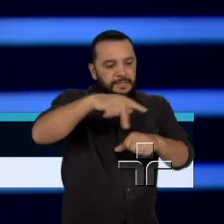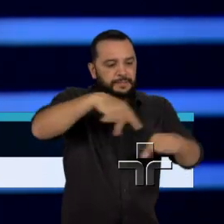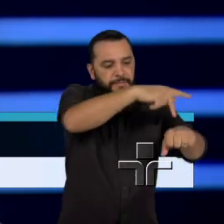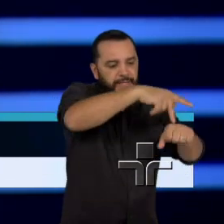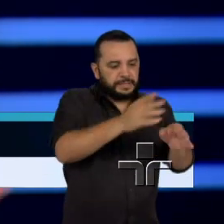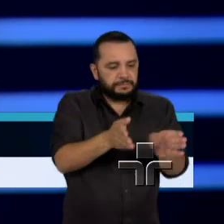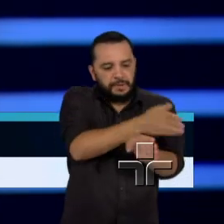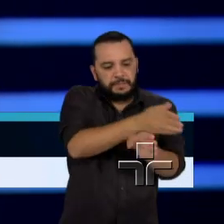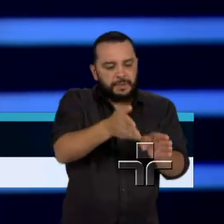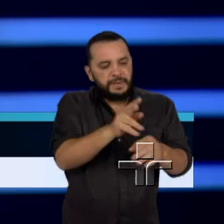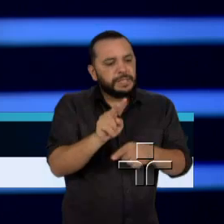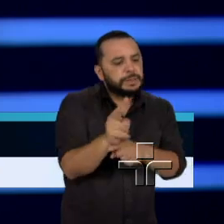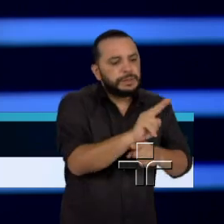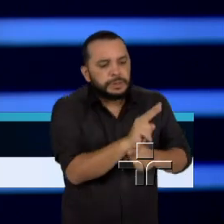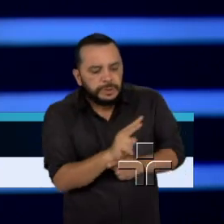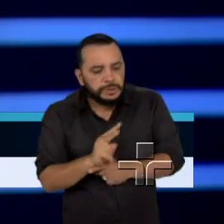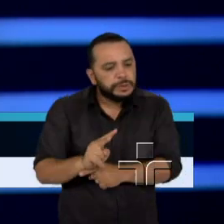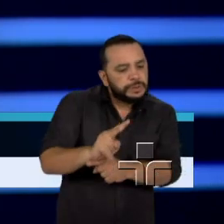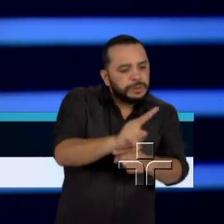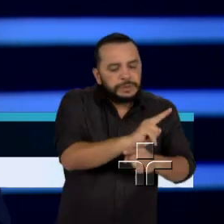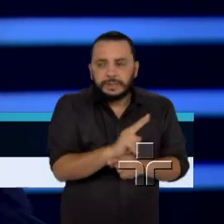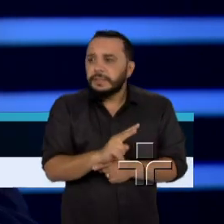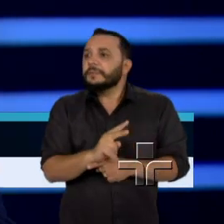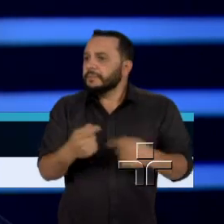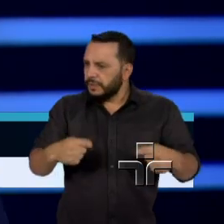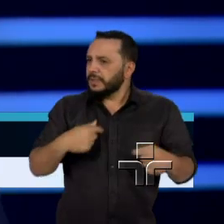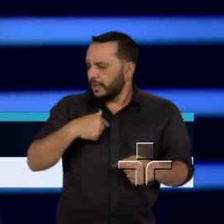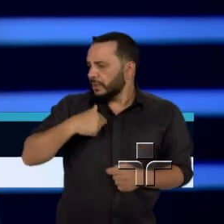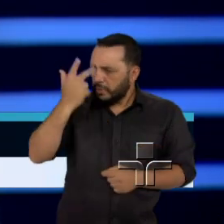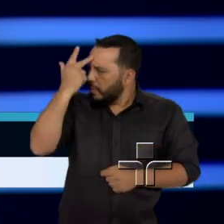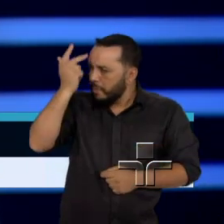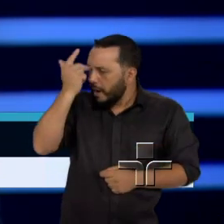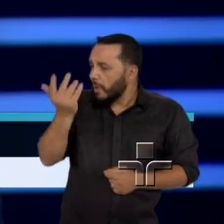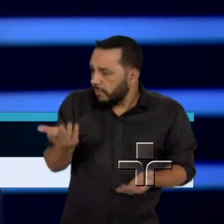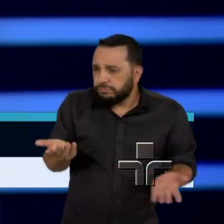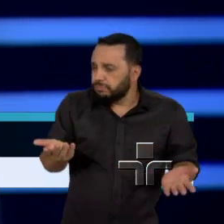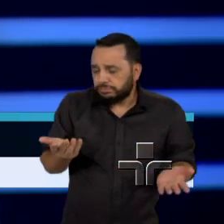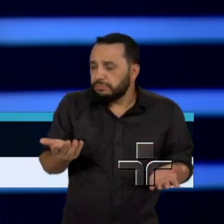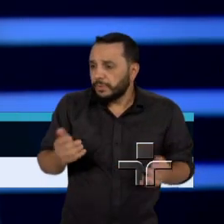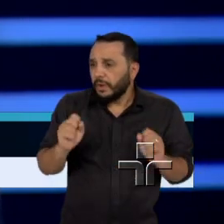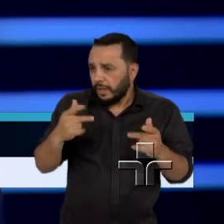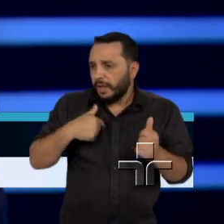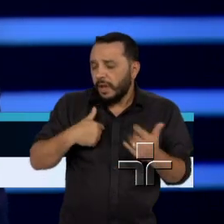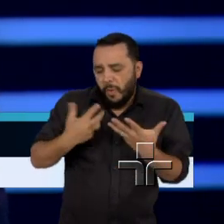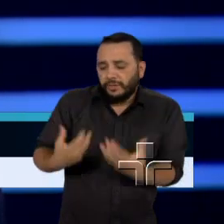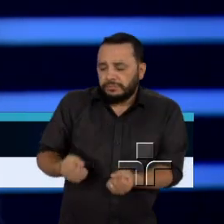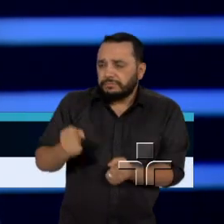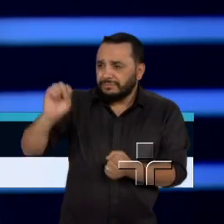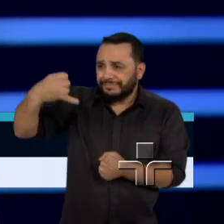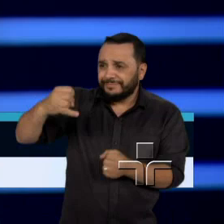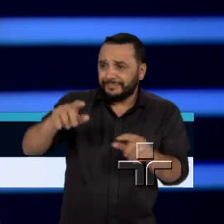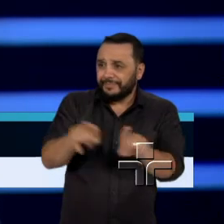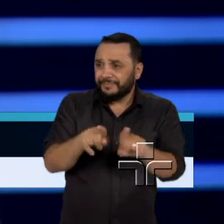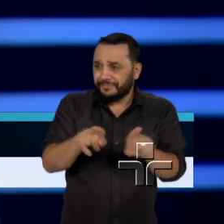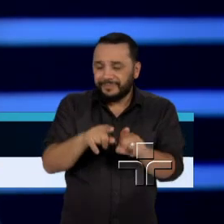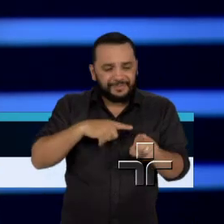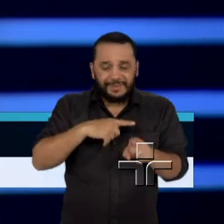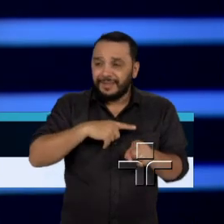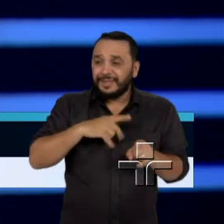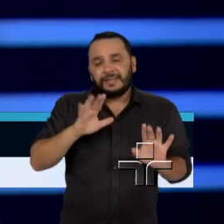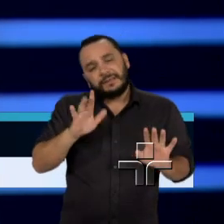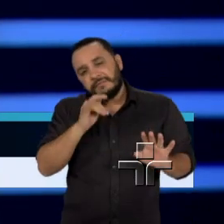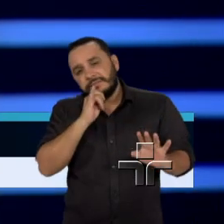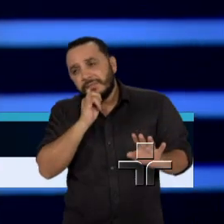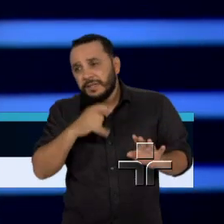de territórios indígena, não vejo necessariamente uma contradição aí, desde que seja feita de maneira compatível, e acho que é possível. E a segunda é a questão das explorações, principalmente